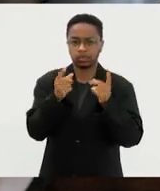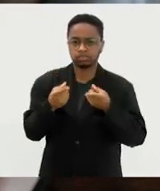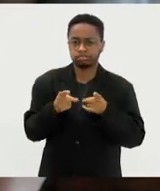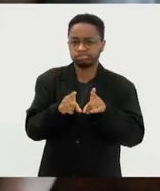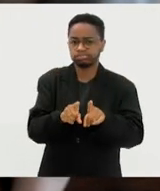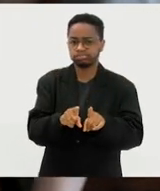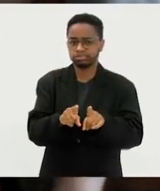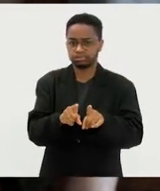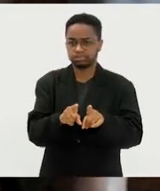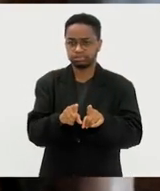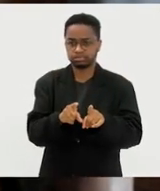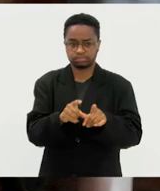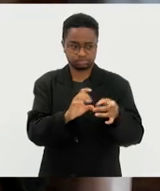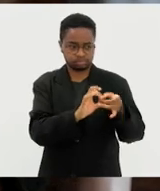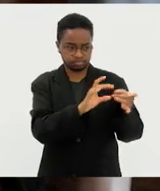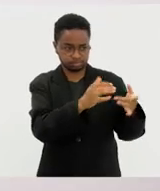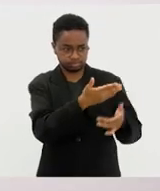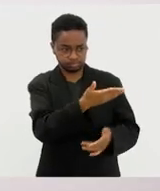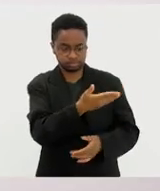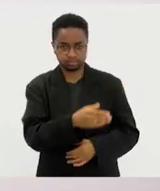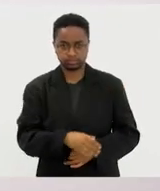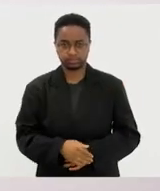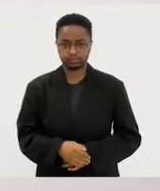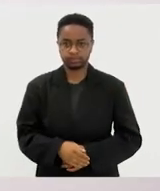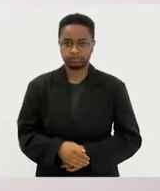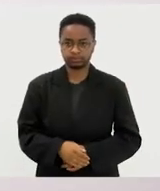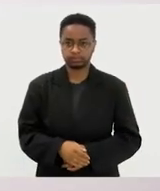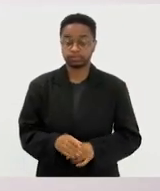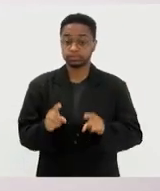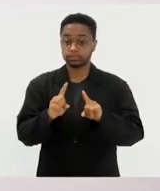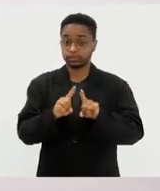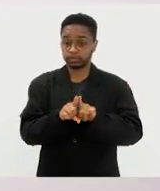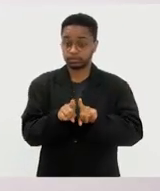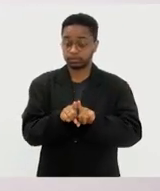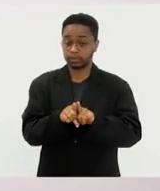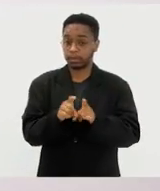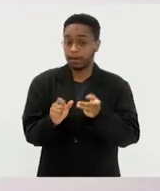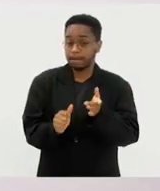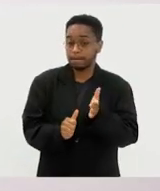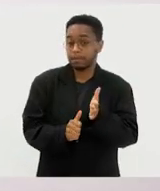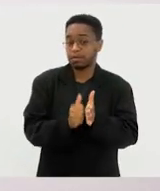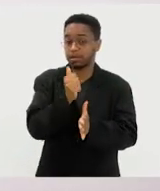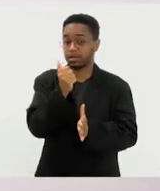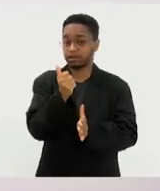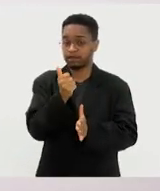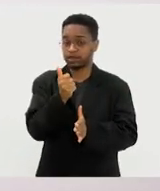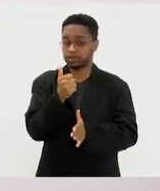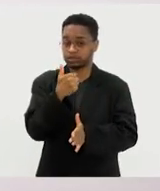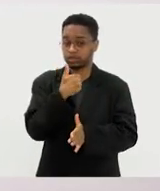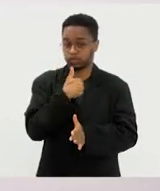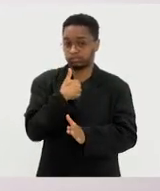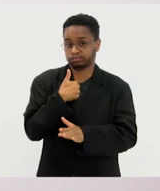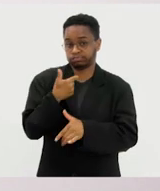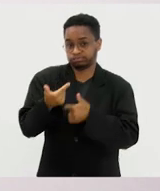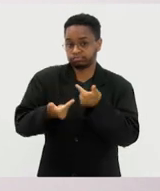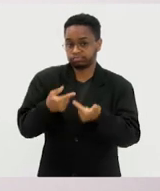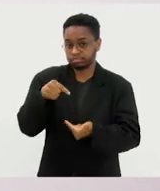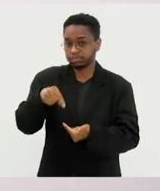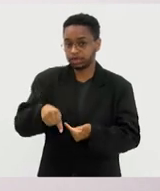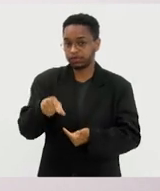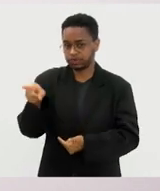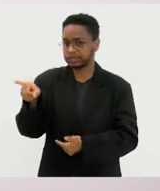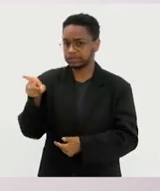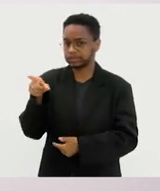não. E mais, pela primeira vez na história, desde que eu estou aqui no Parlamento, Vossa Excelência é testemunha